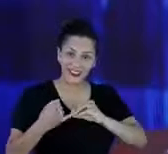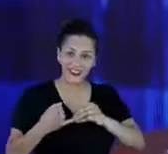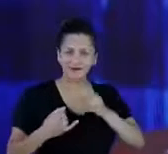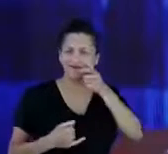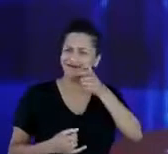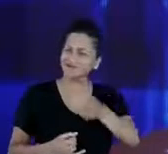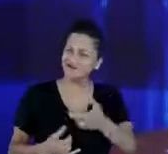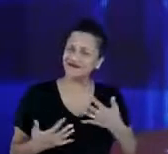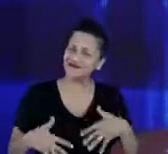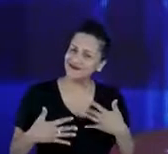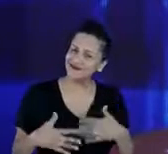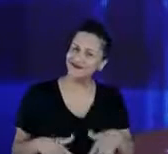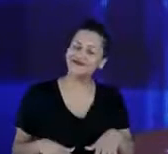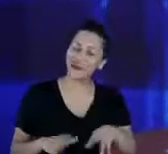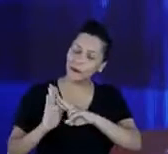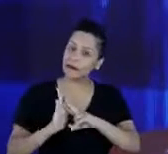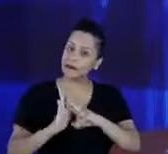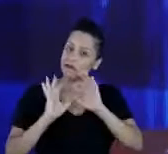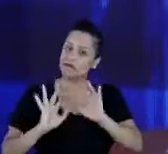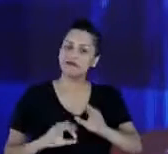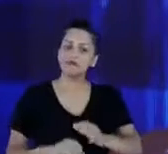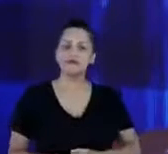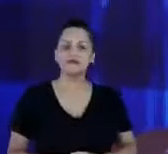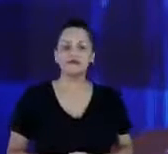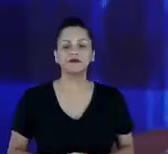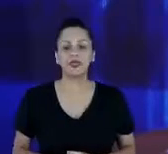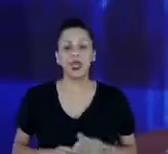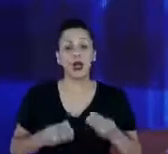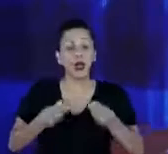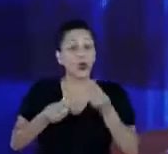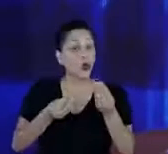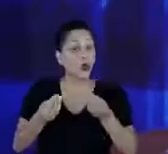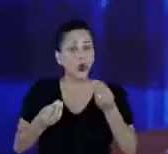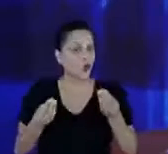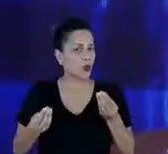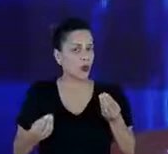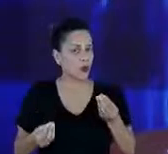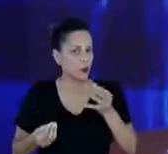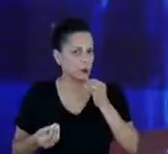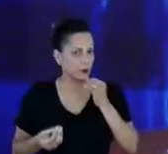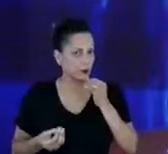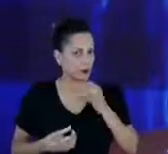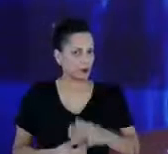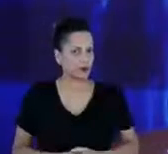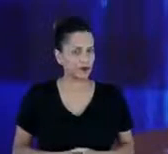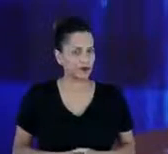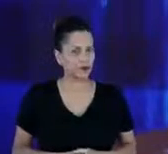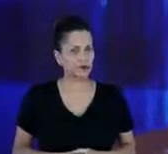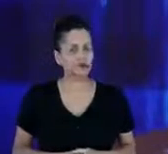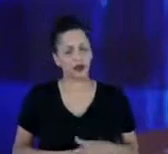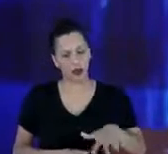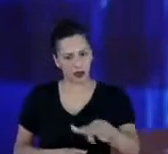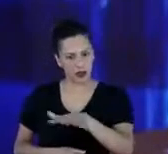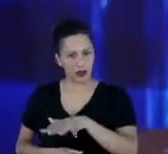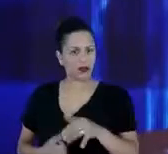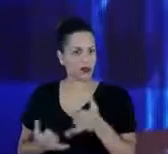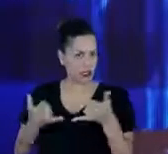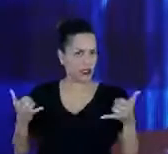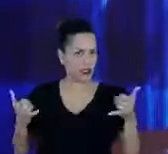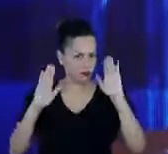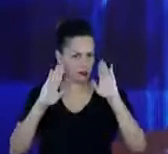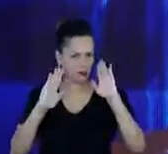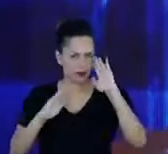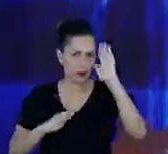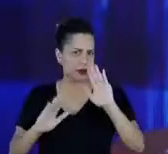representativo é como que você o que no com tripalmitato trazer para o setor elétrico é é